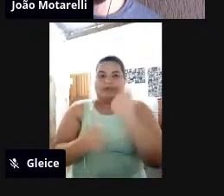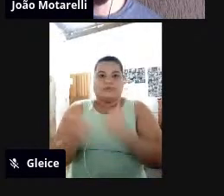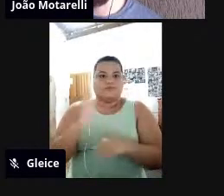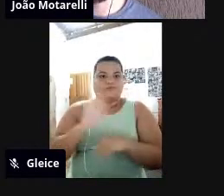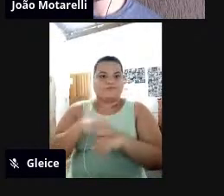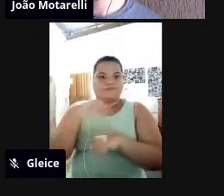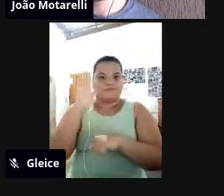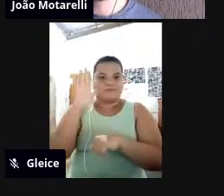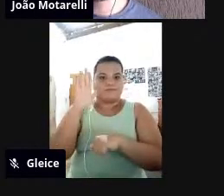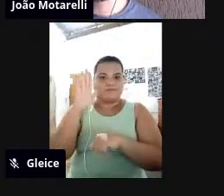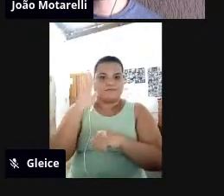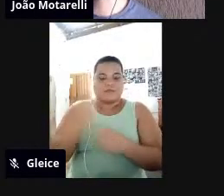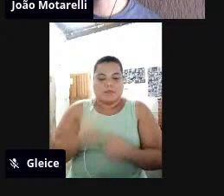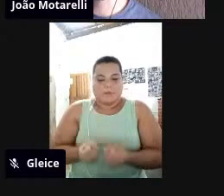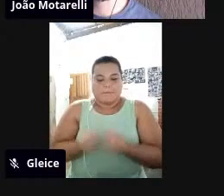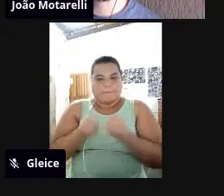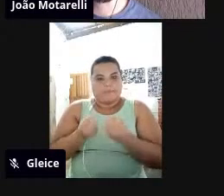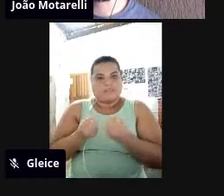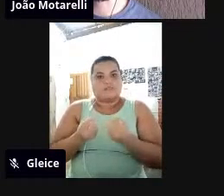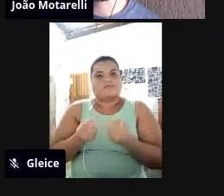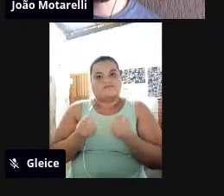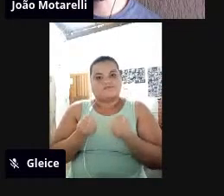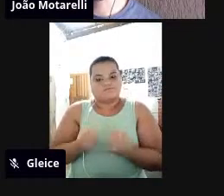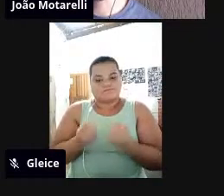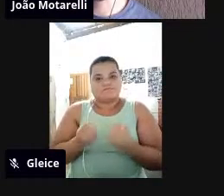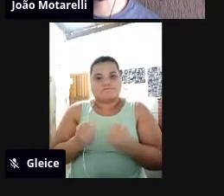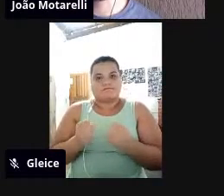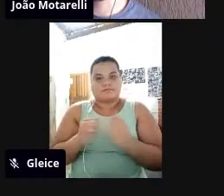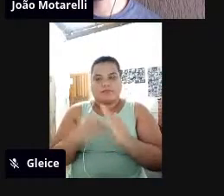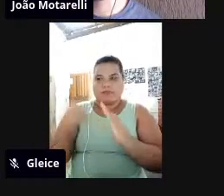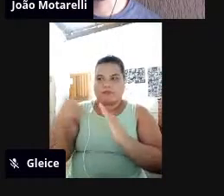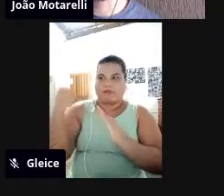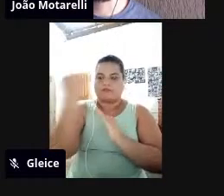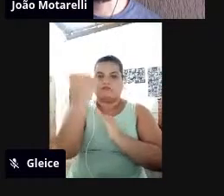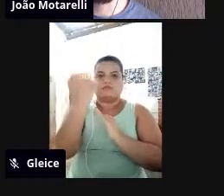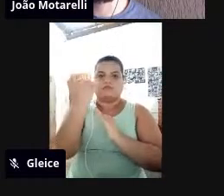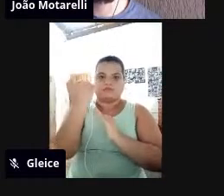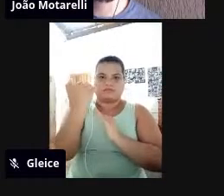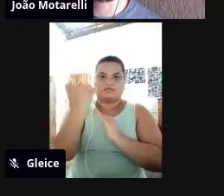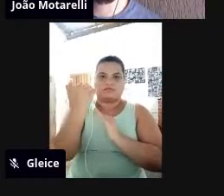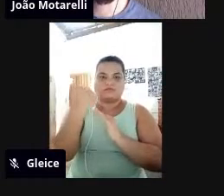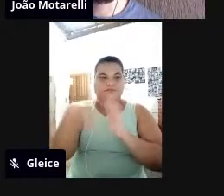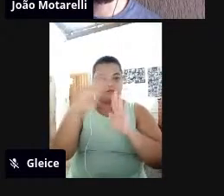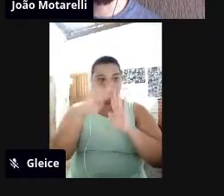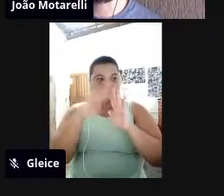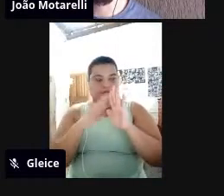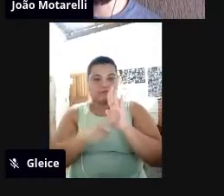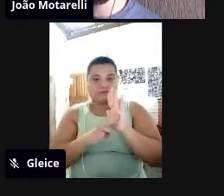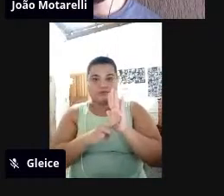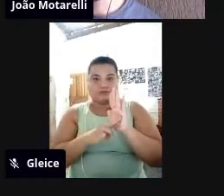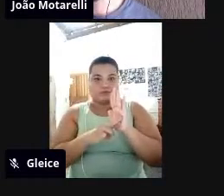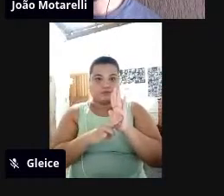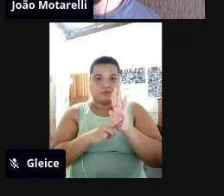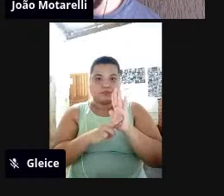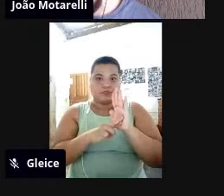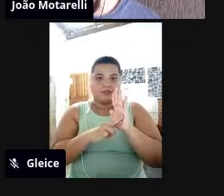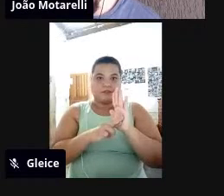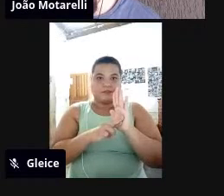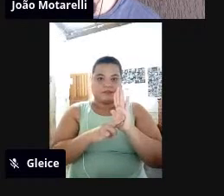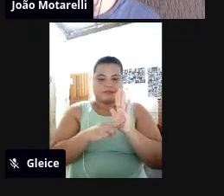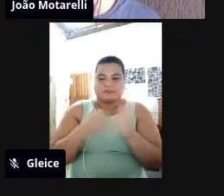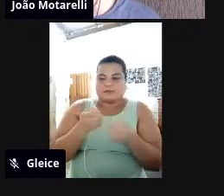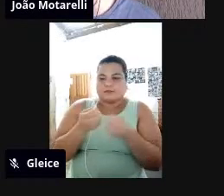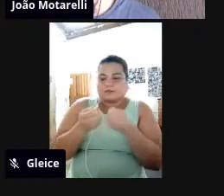ganho e reganho de peso e culpa como fruto desse processo. E a restrição, muitas vezes vista como a única forma de controlar a culpa. Então, o que